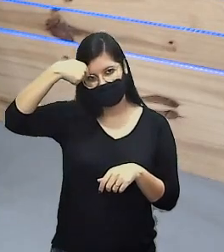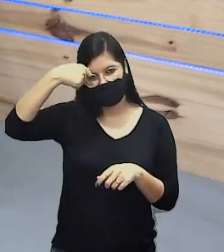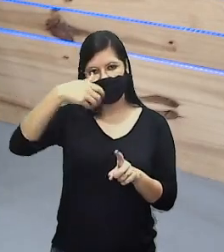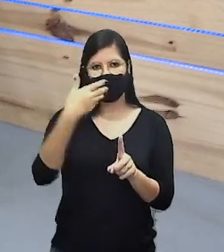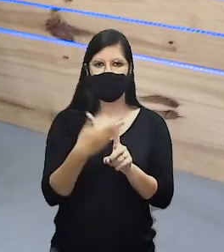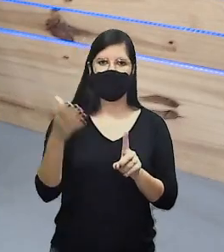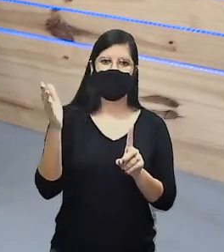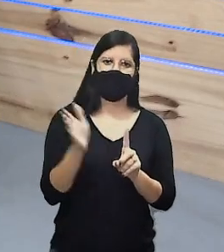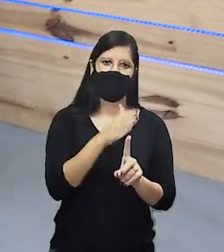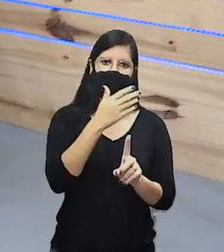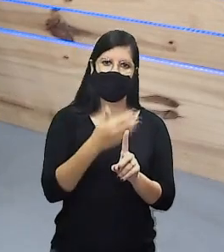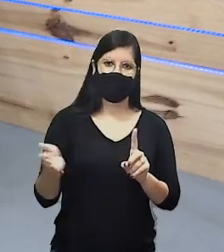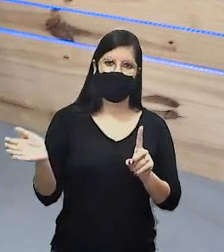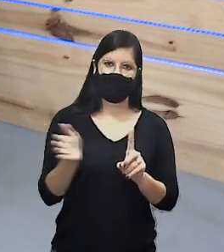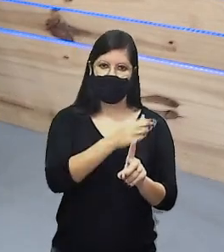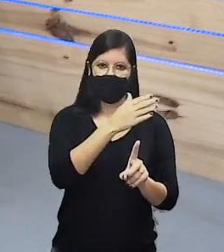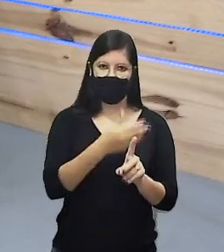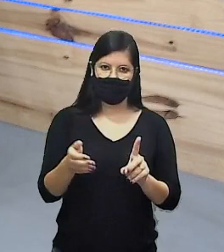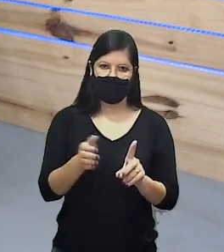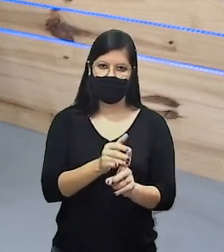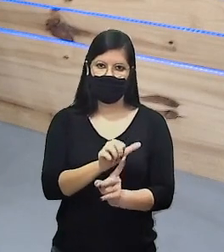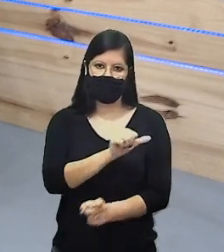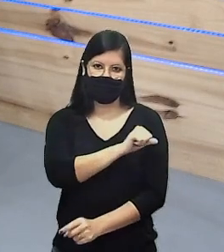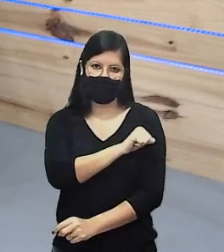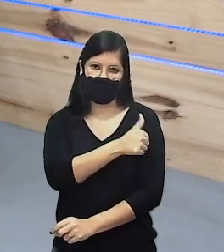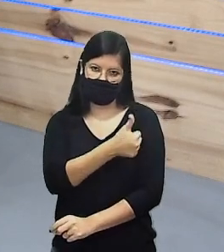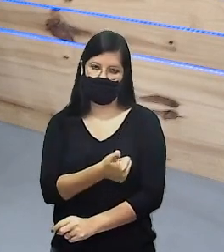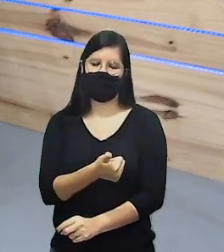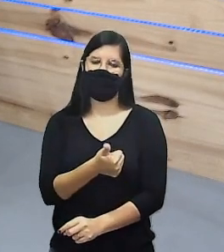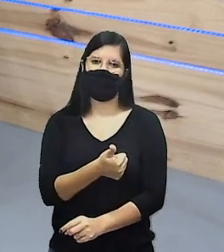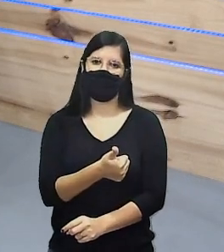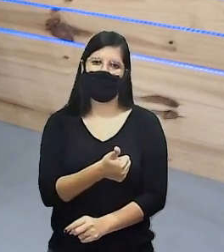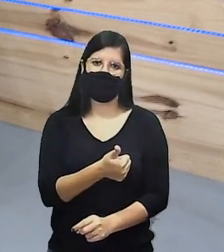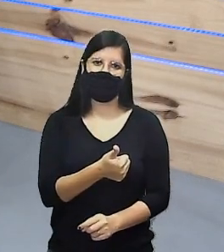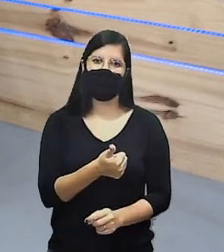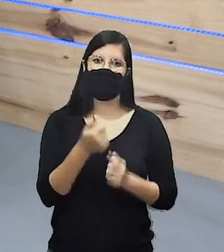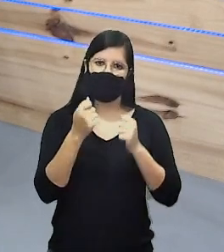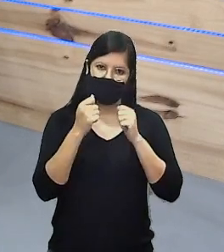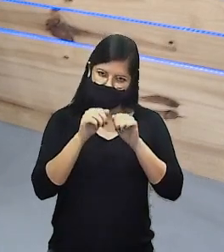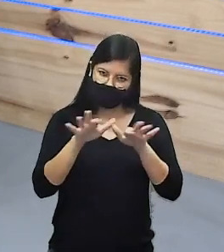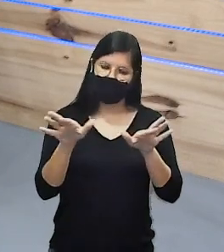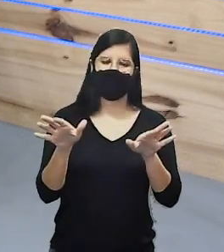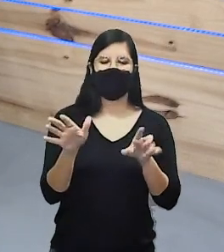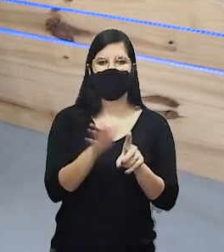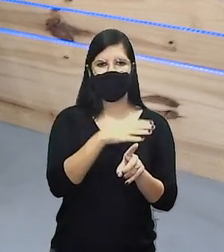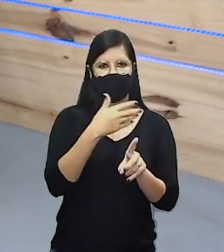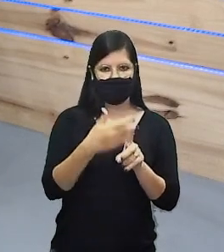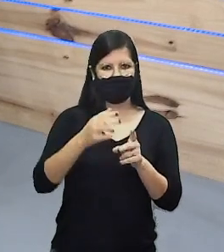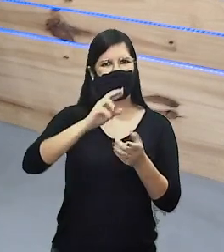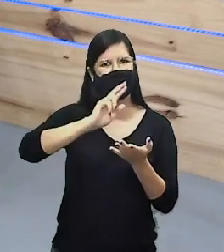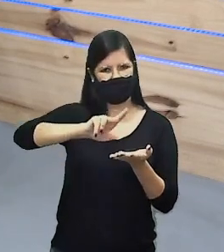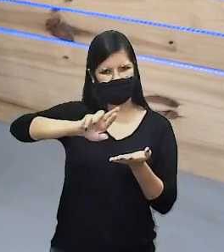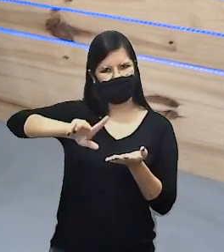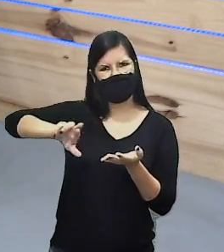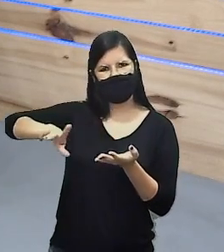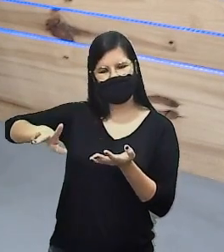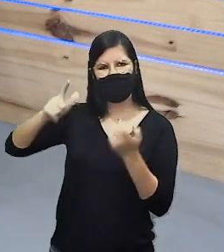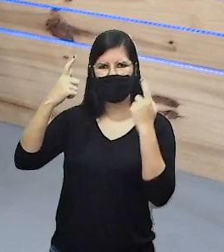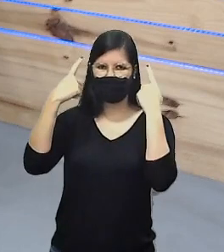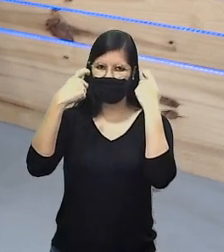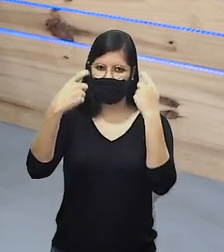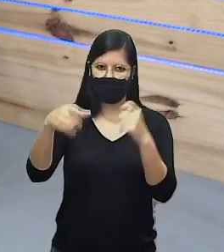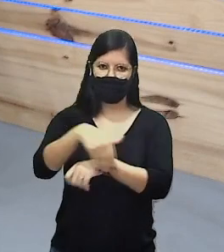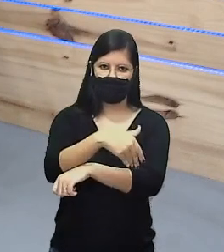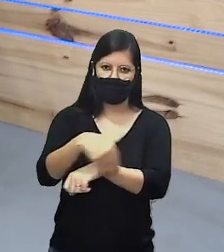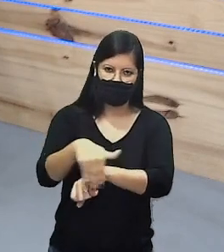morto, né? E aí um caso de Na rua, violência, assim. né? Olha, são tantos casos de violência de